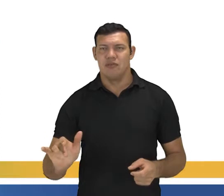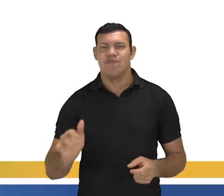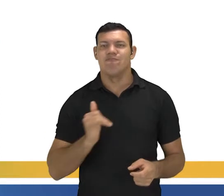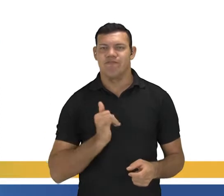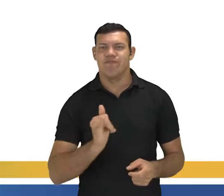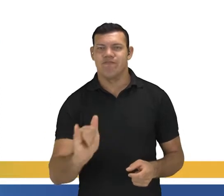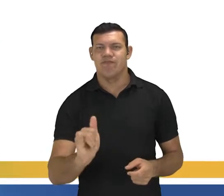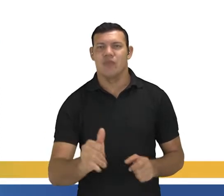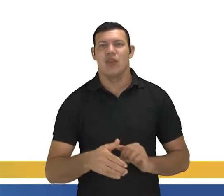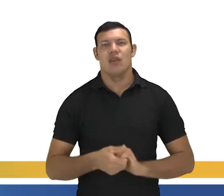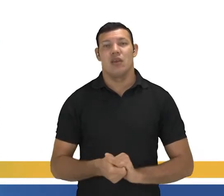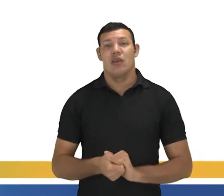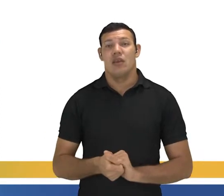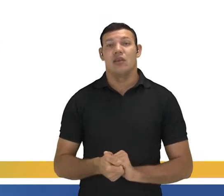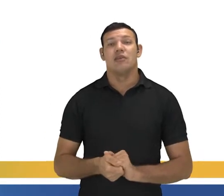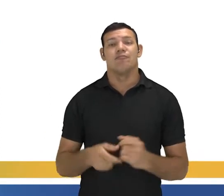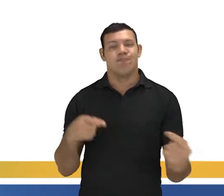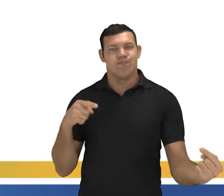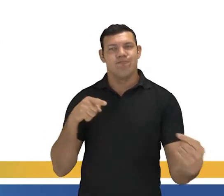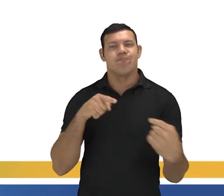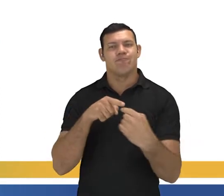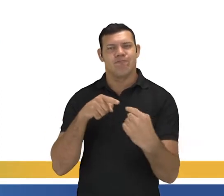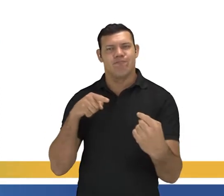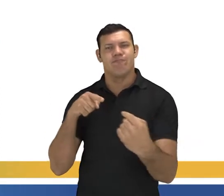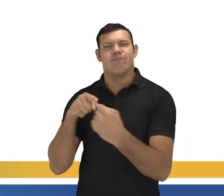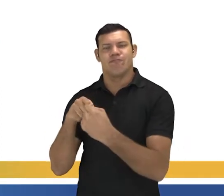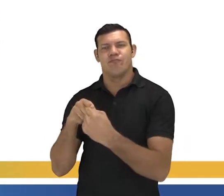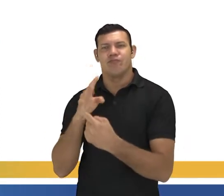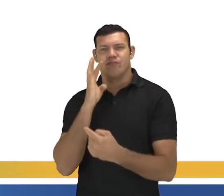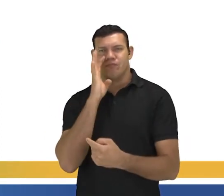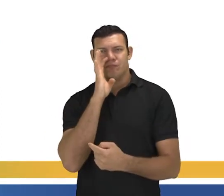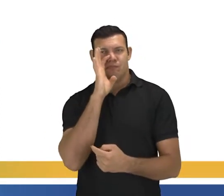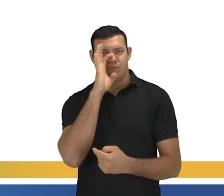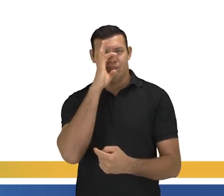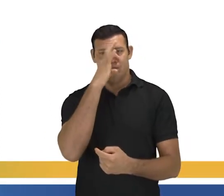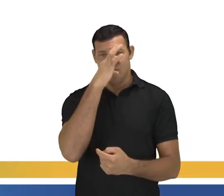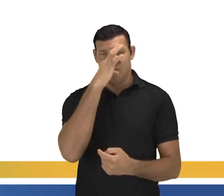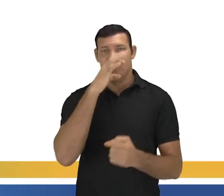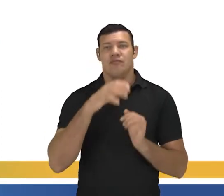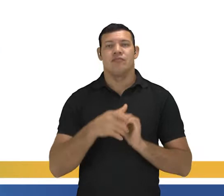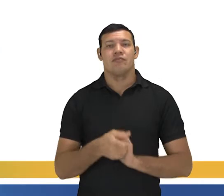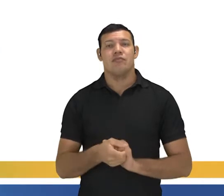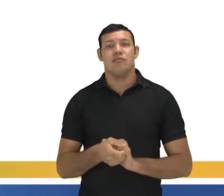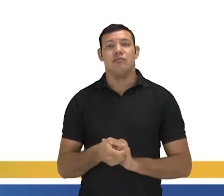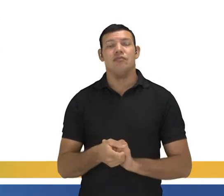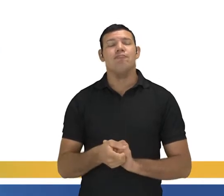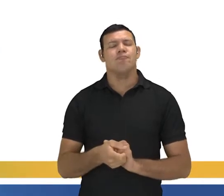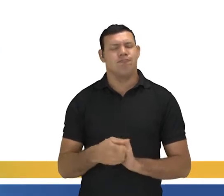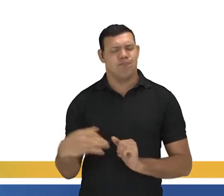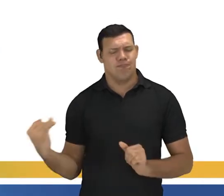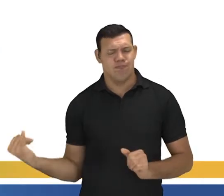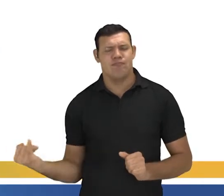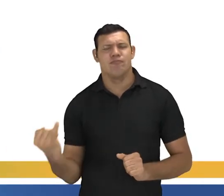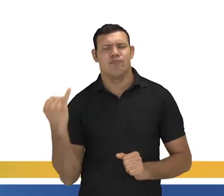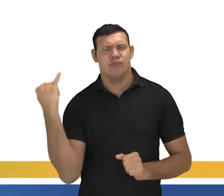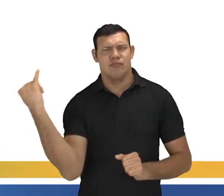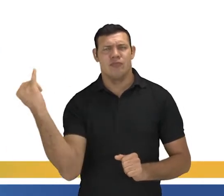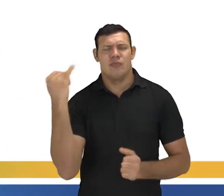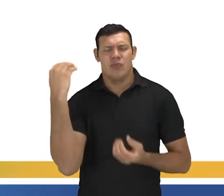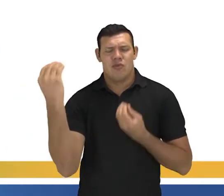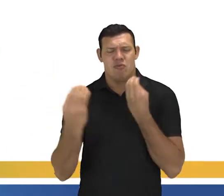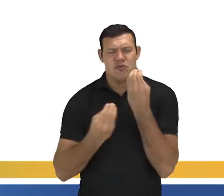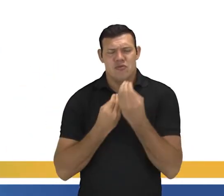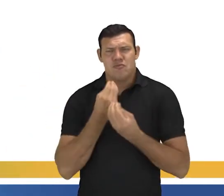desses aparelhos, nós podemos associar 2 ou 3 resistores. Por isso, é interessante saber como